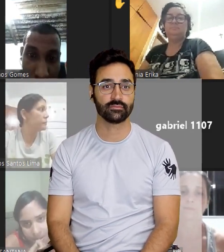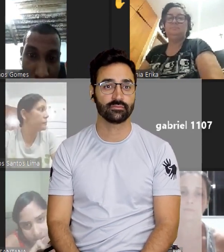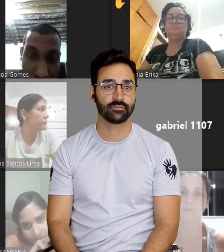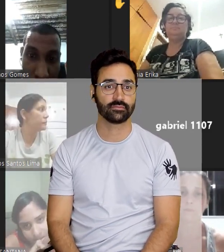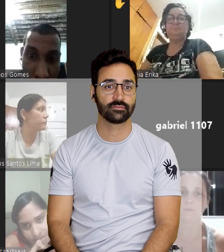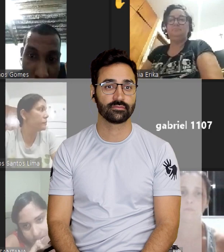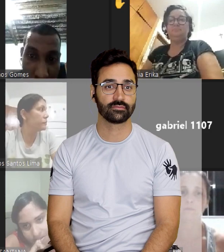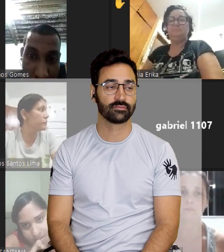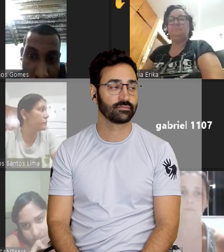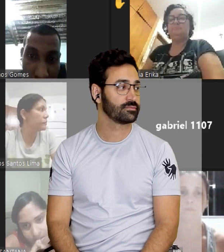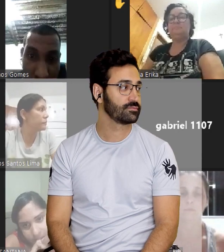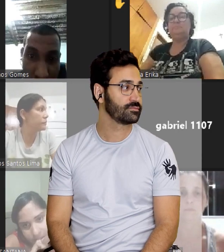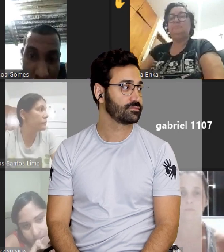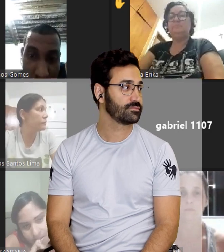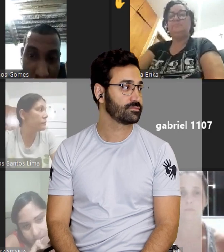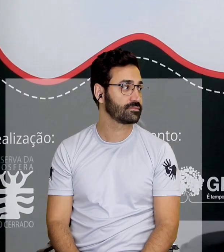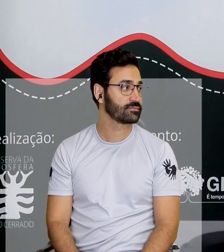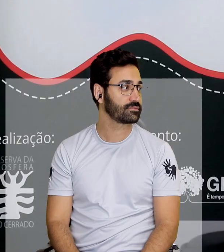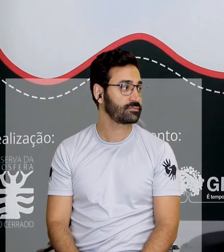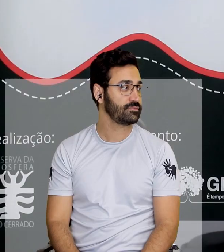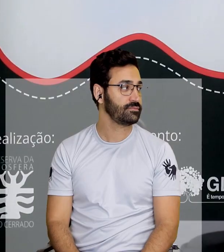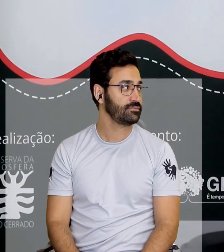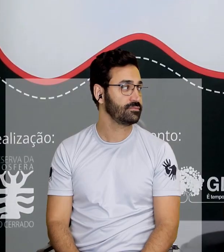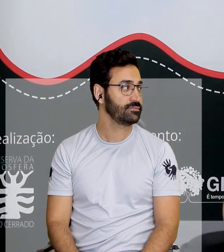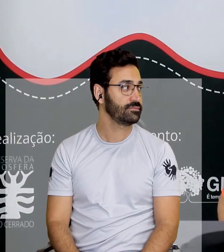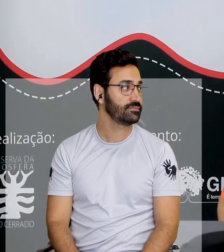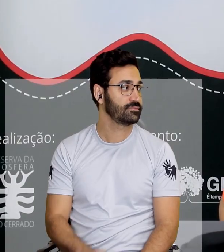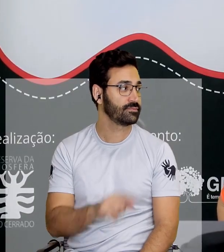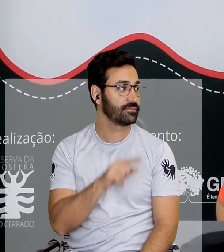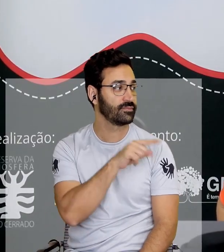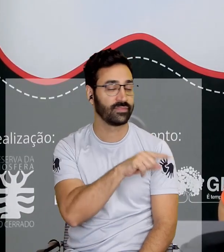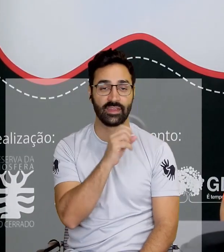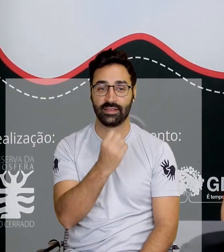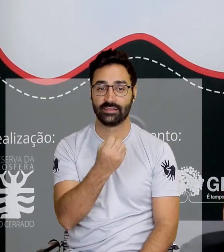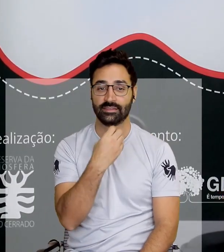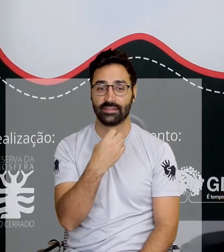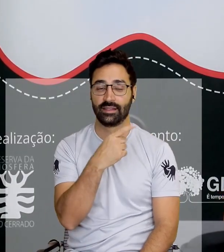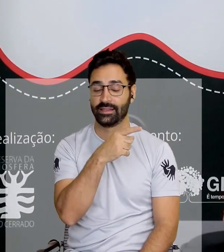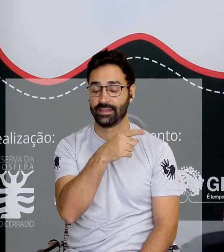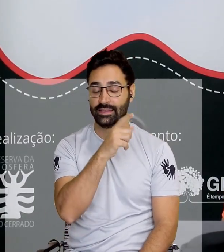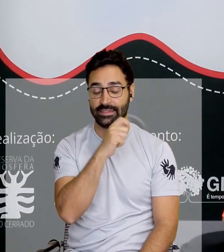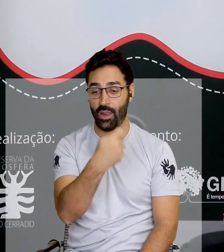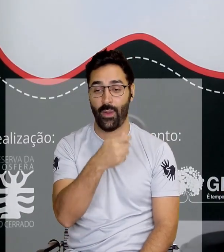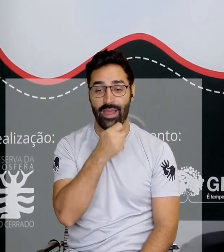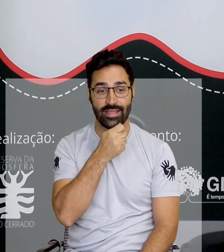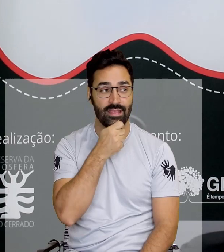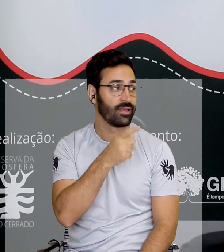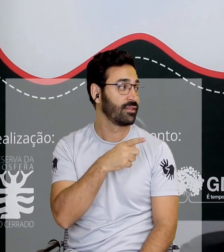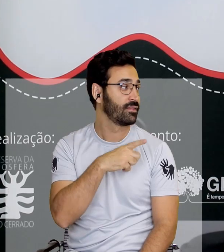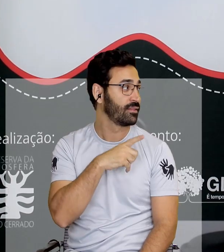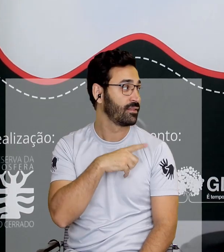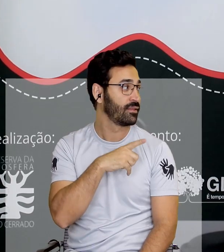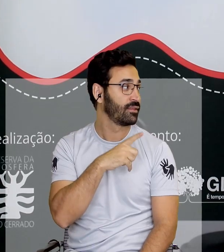Ah, esse sinal eu ainda não ensinei, mas a gente ensina agora. Ele também tem um